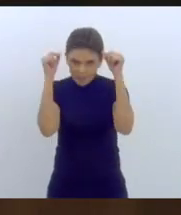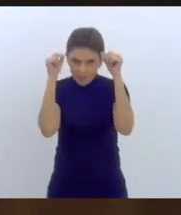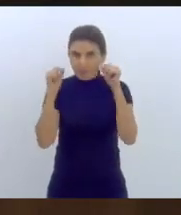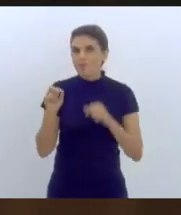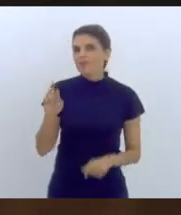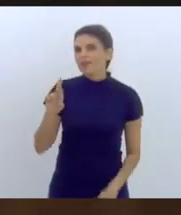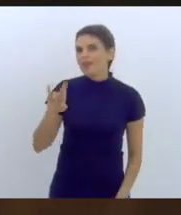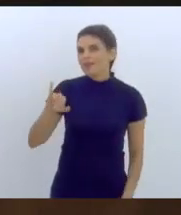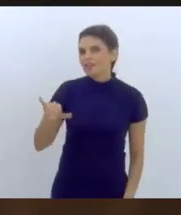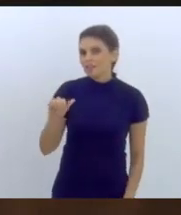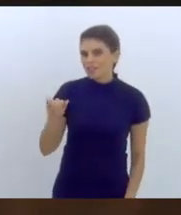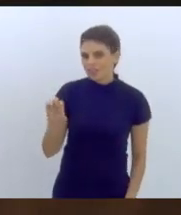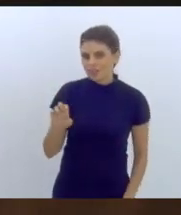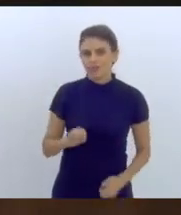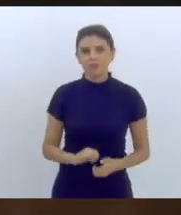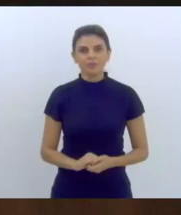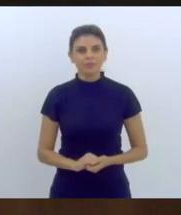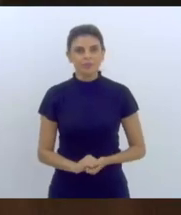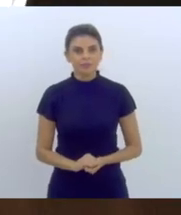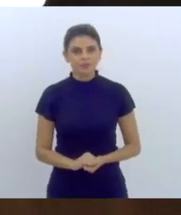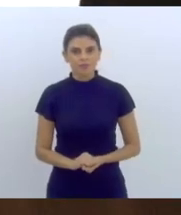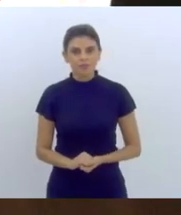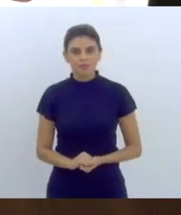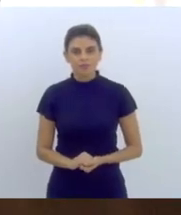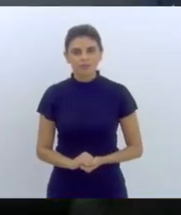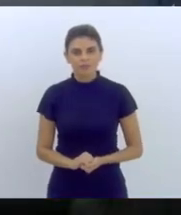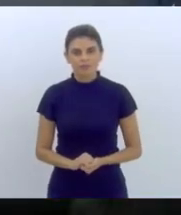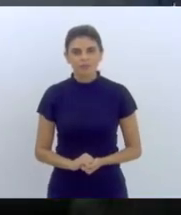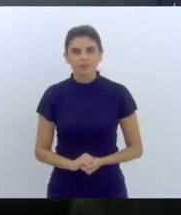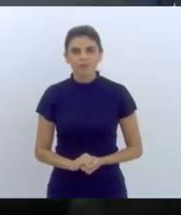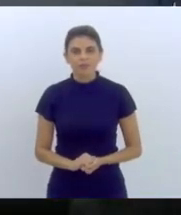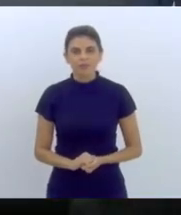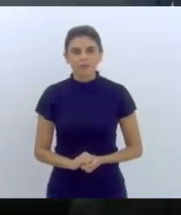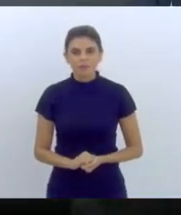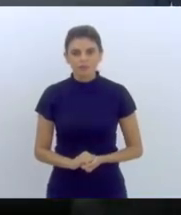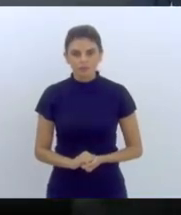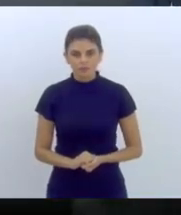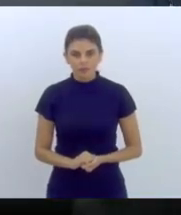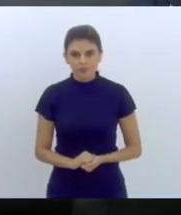olhos da CCJ, está prejudicado. Voto divergente pela ordem.